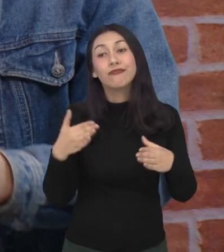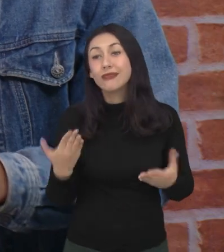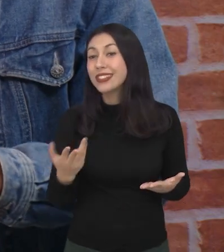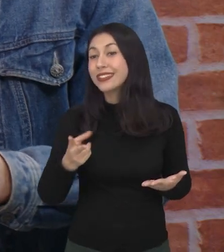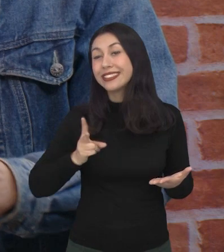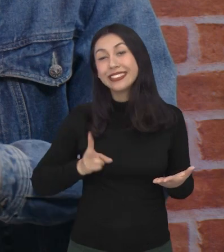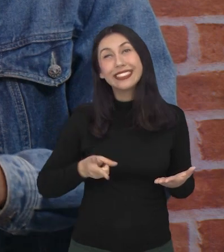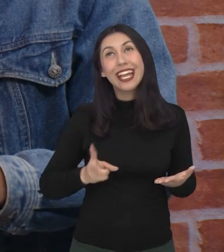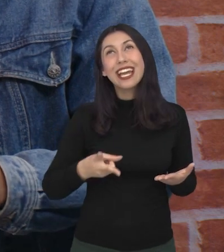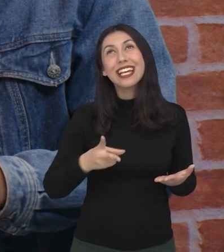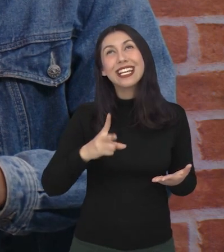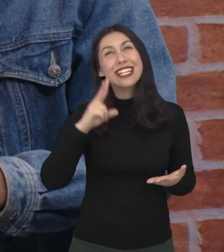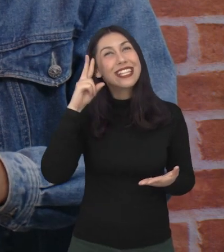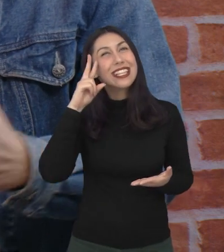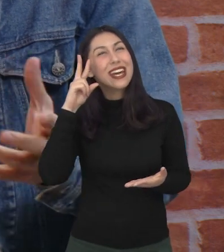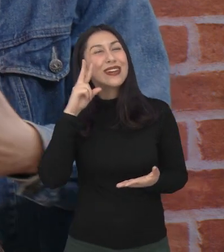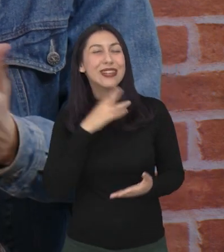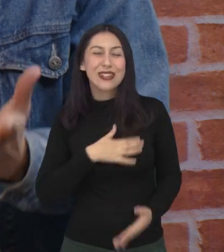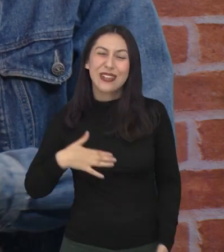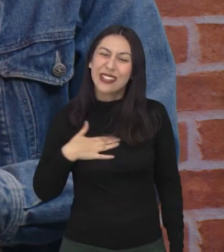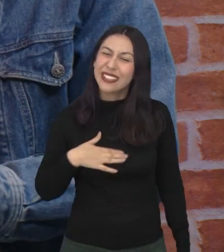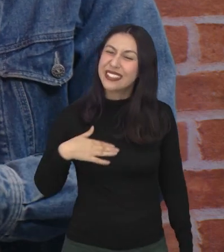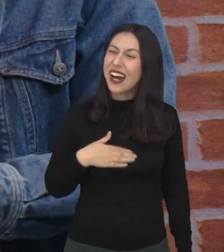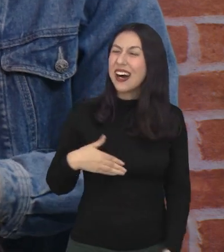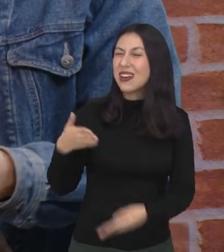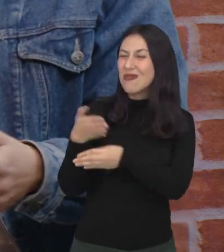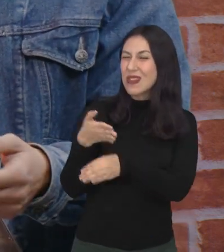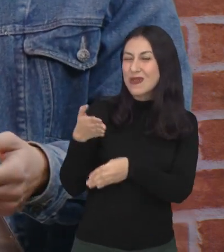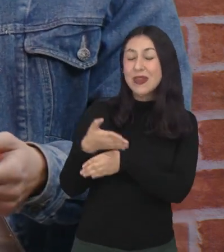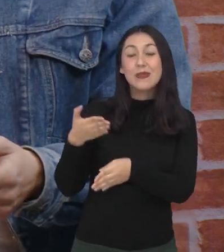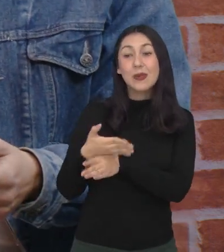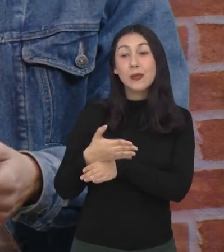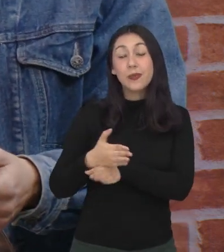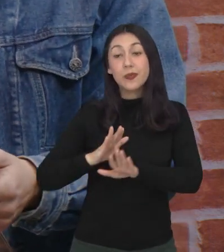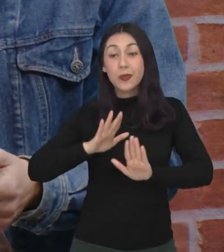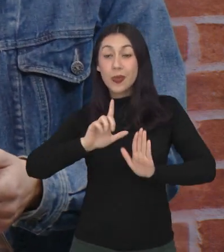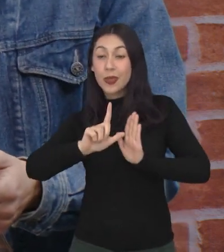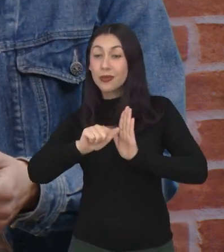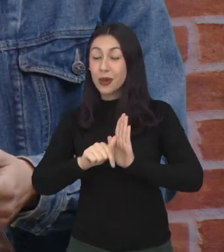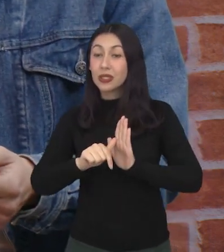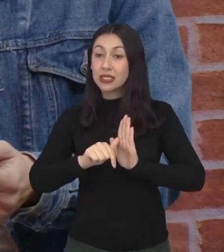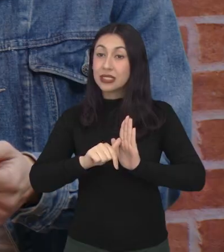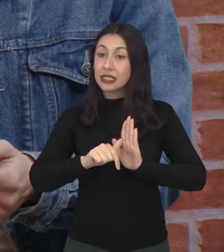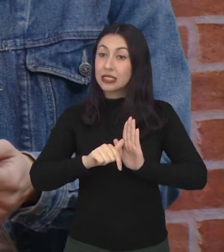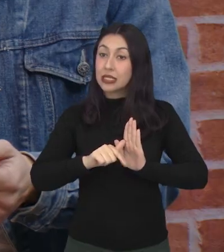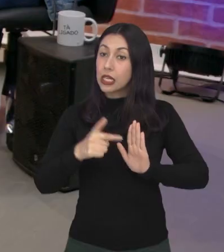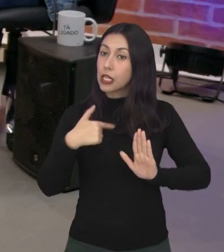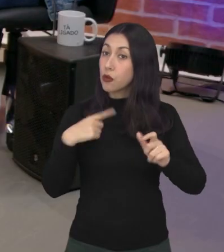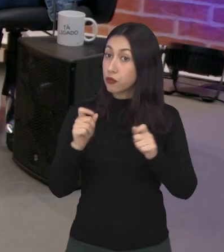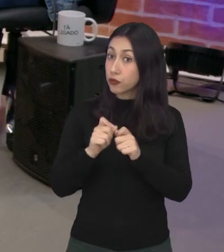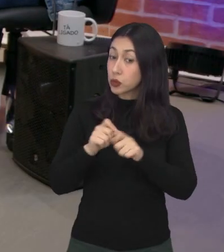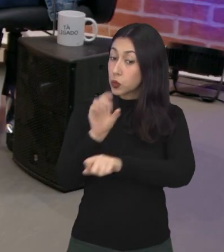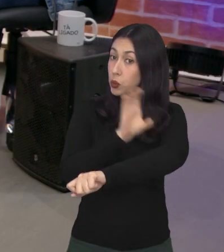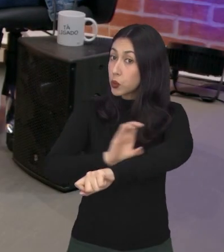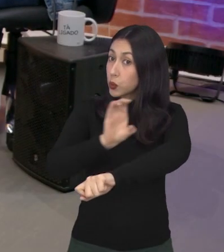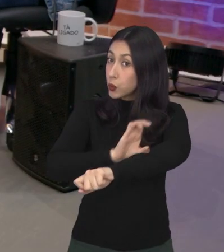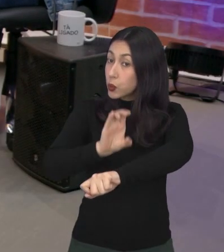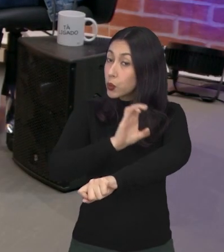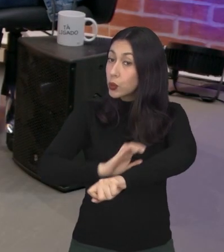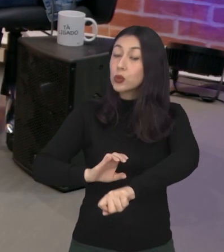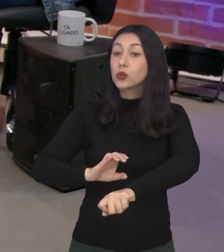depois acabei enveredando para o lado do jornalismo. Pensei que de repente fosse ter mais oportunidades para TV sendo jornalista do que